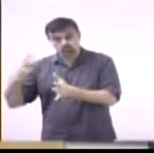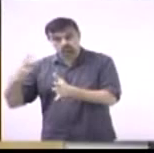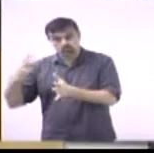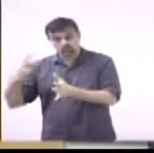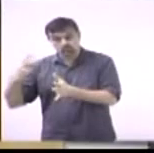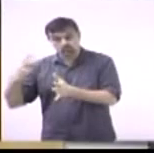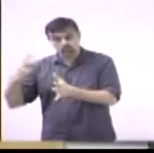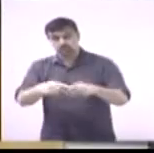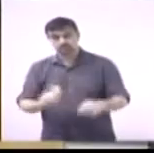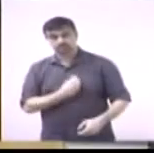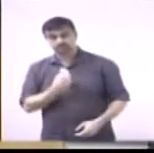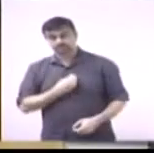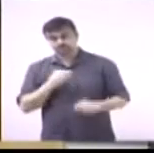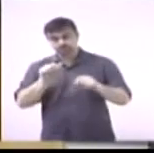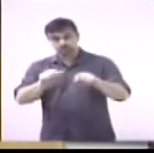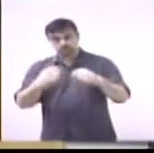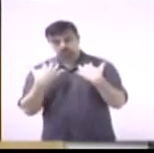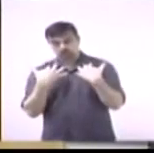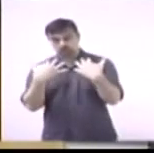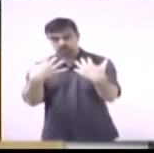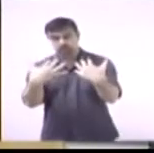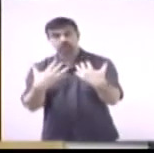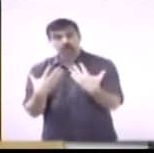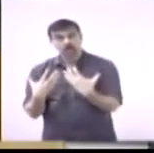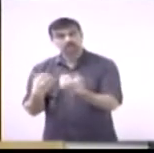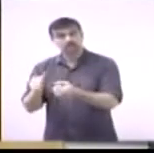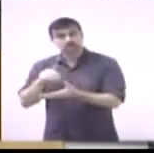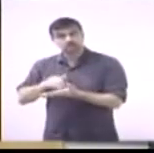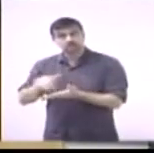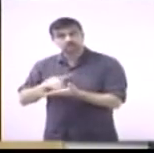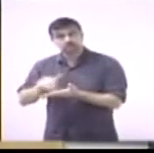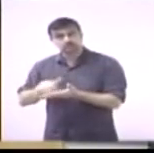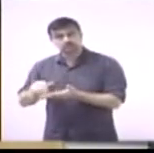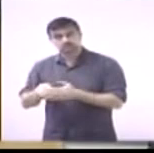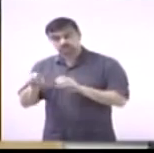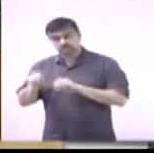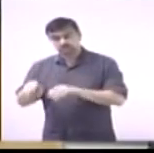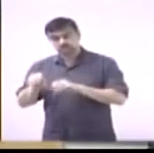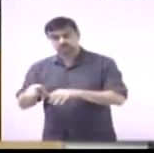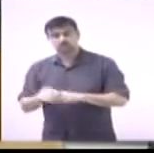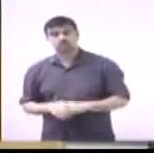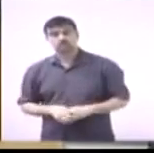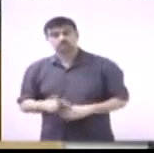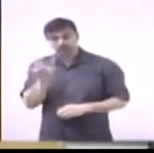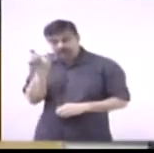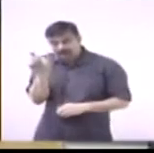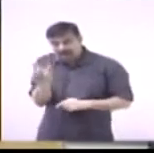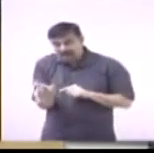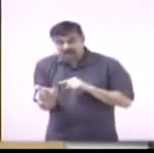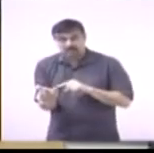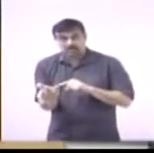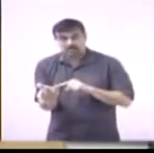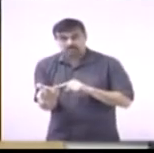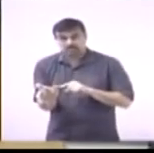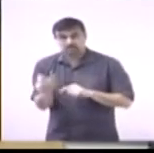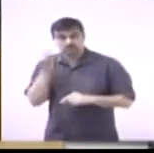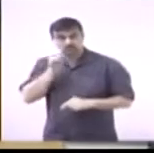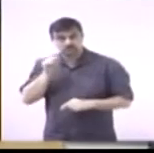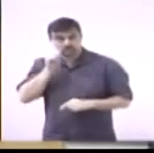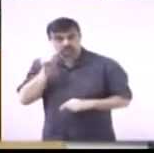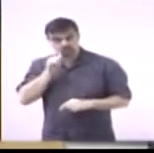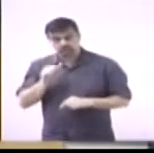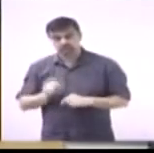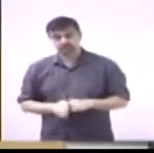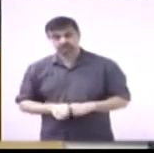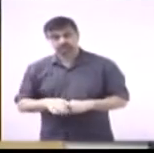estavam, os argumentos, e mesmo que não estava ali, como disse alguns vereadores,